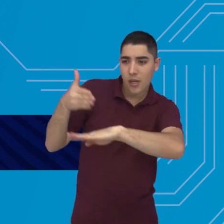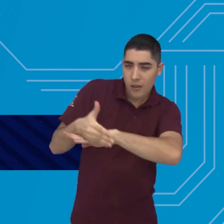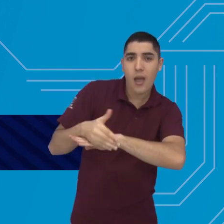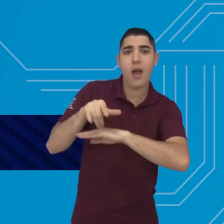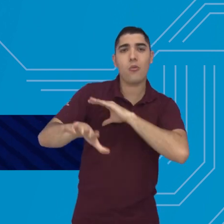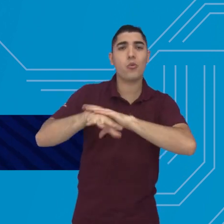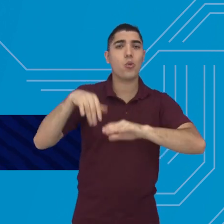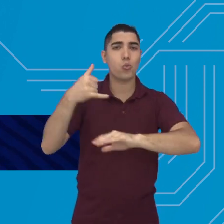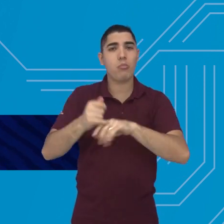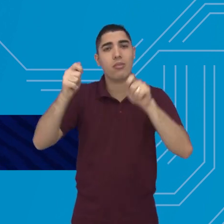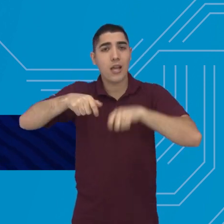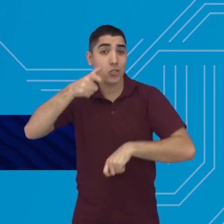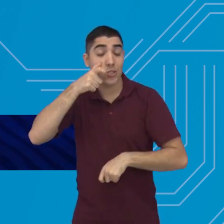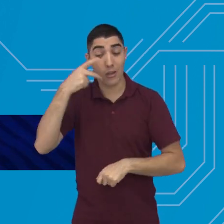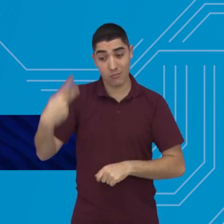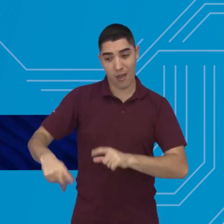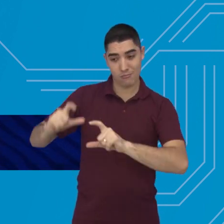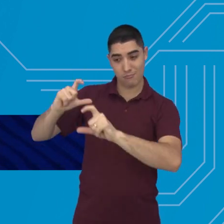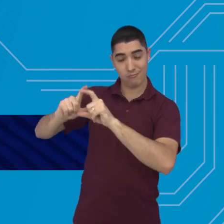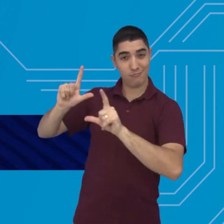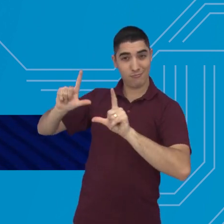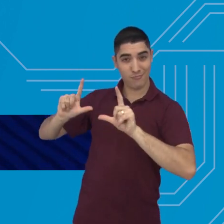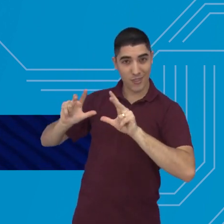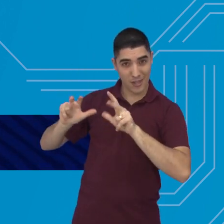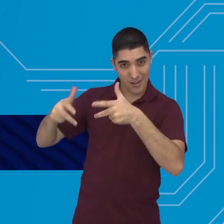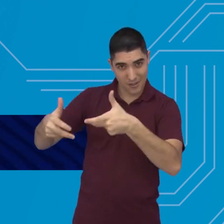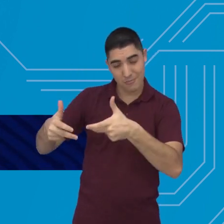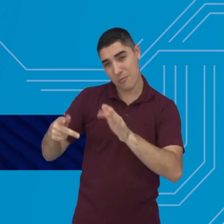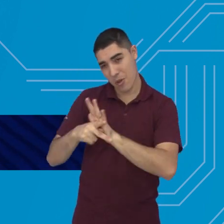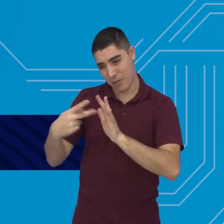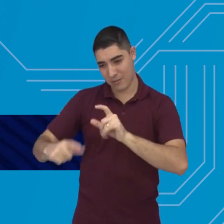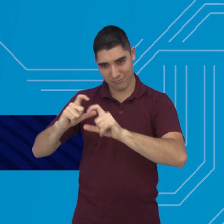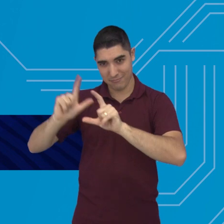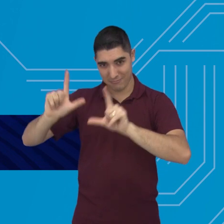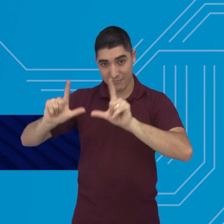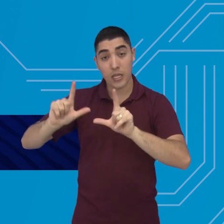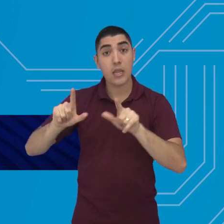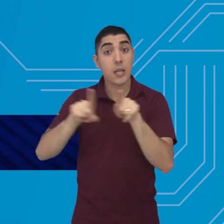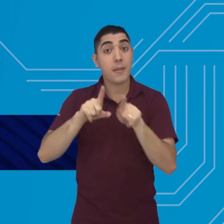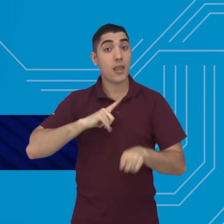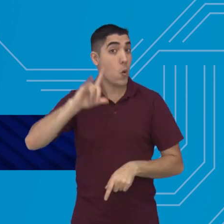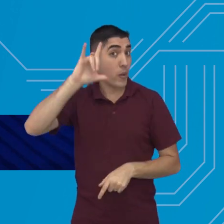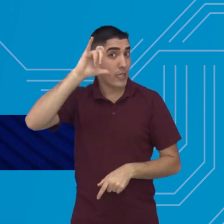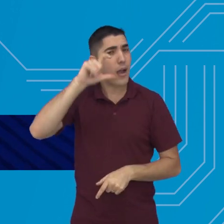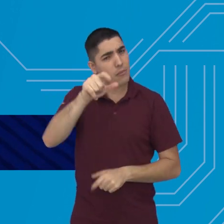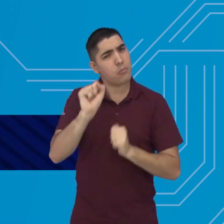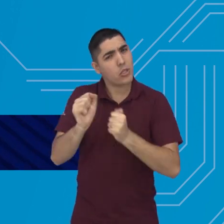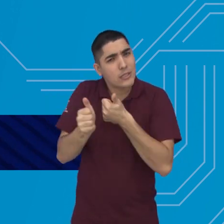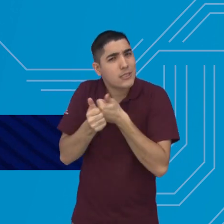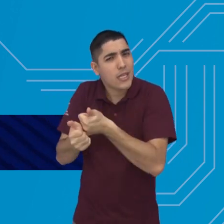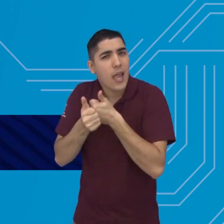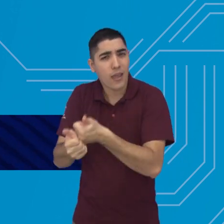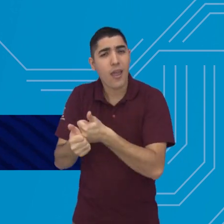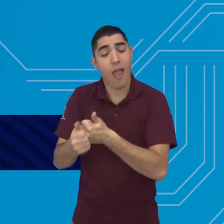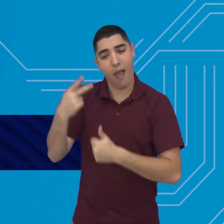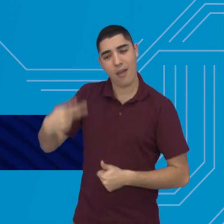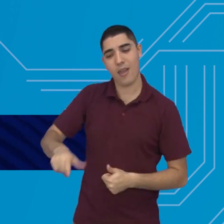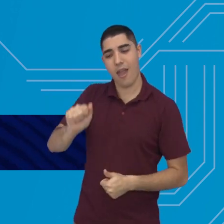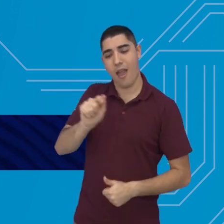só acessar a nossa página no YouTube, o TV Câmara SJC. Lembrando que também estamos no Instagram, então segue